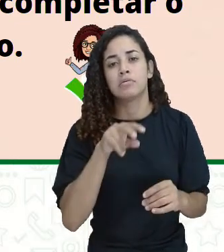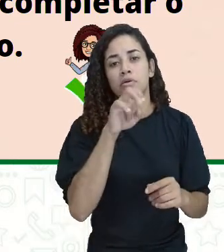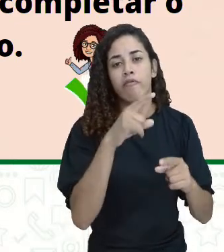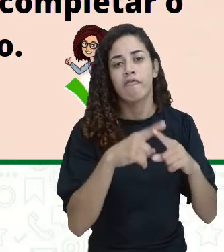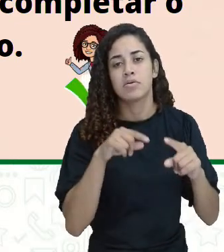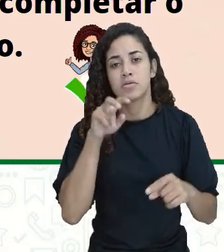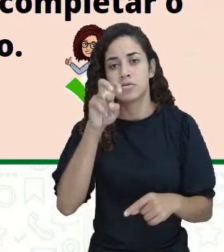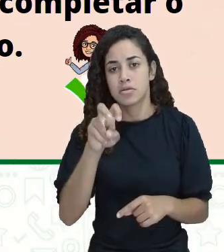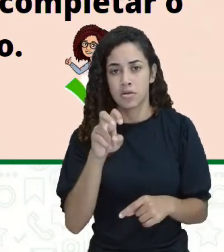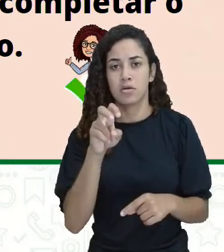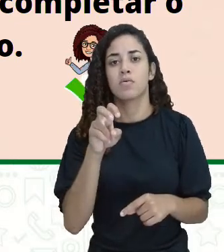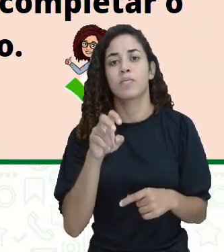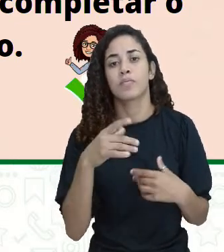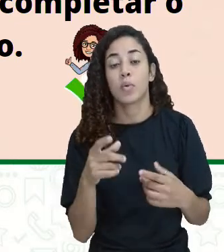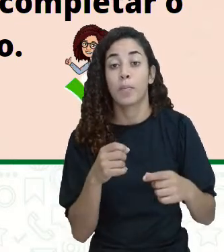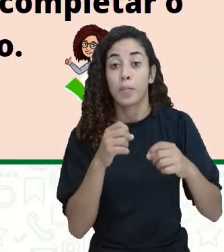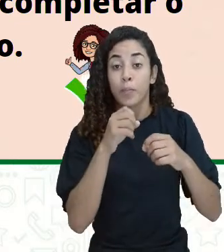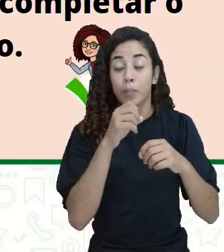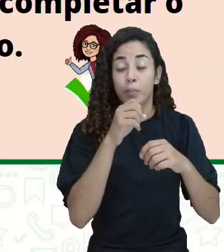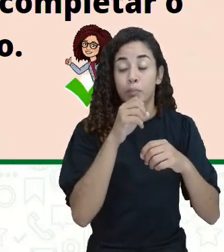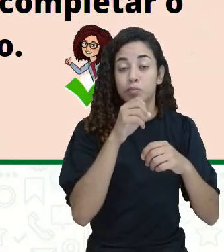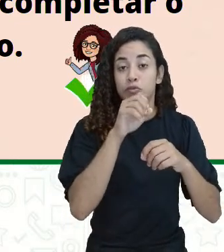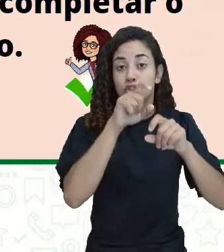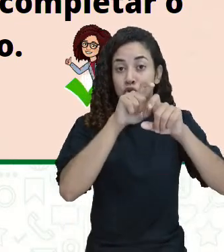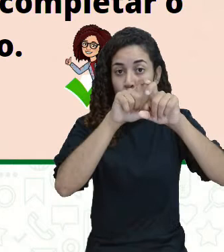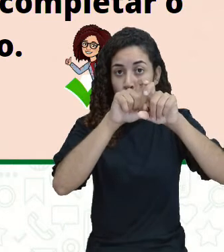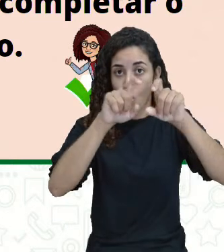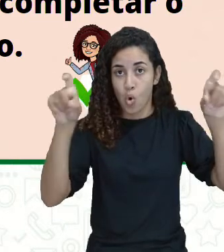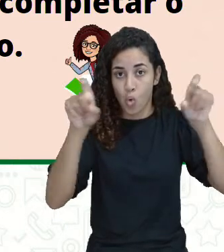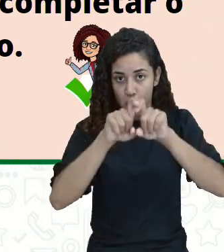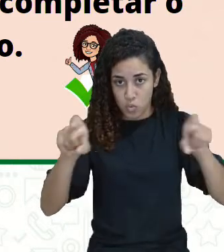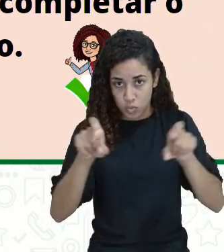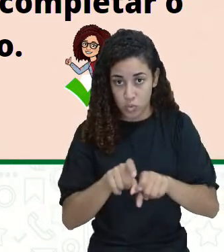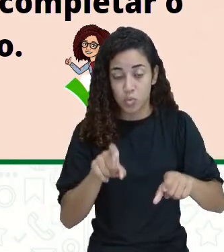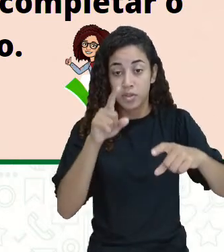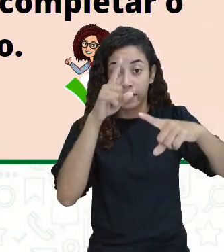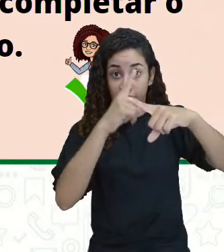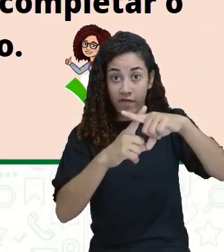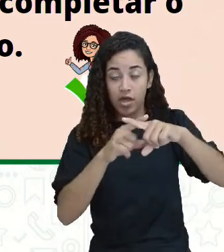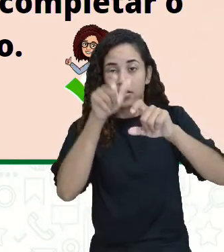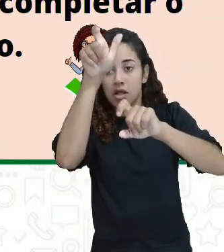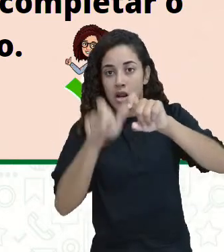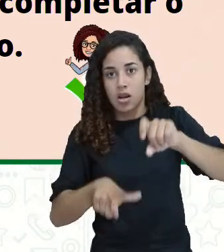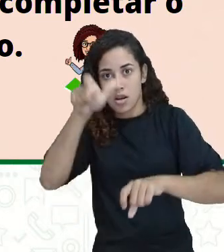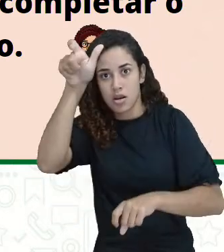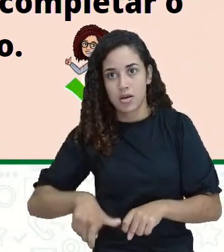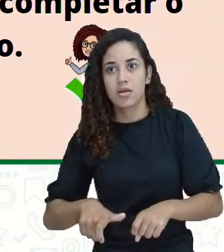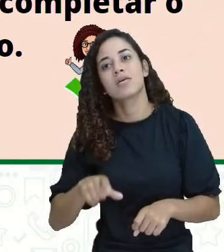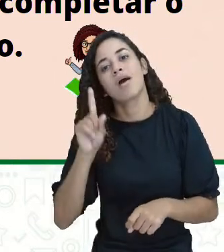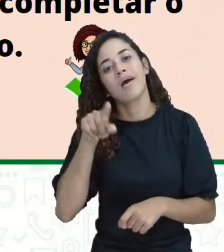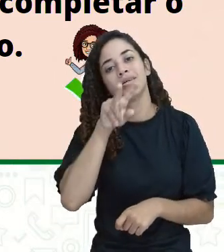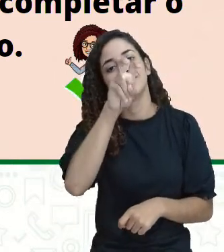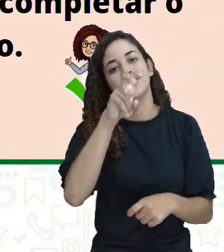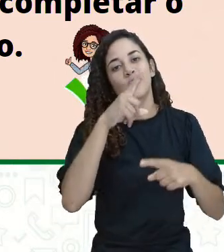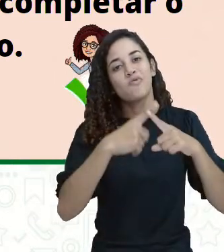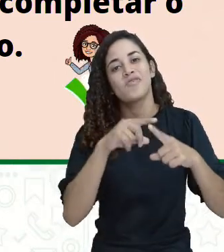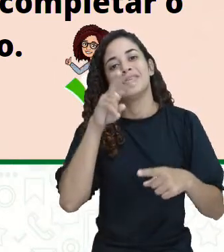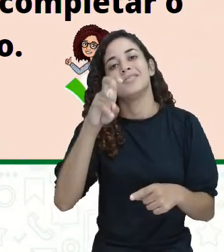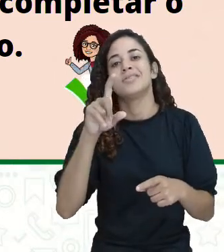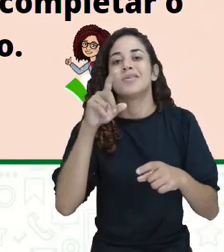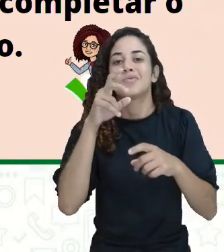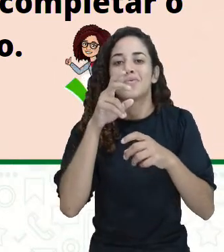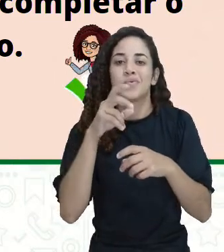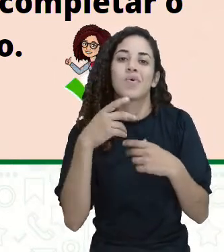multiplicando a quantidade de coluna pela quantidade de linhas. E aí eu tenho o que é necessário